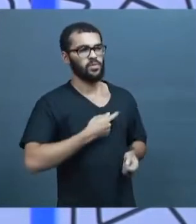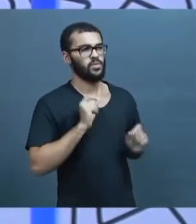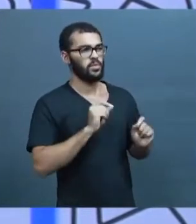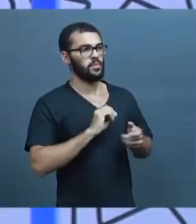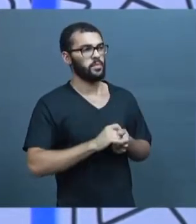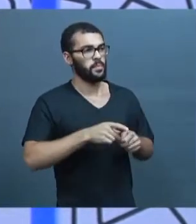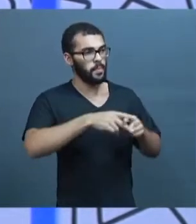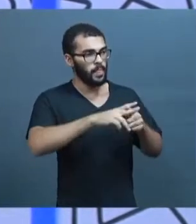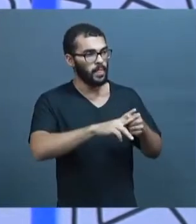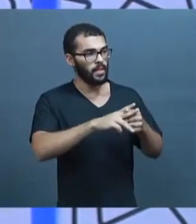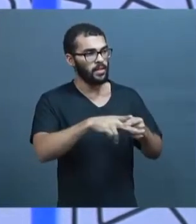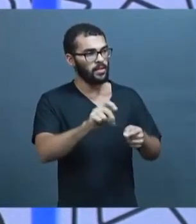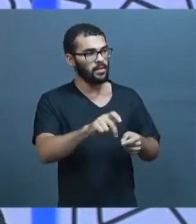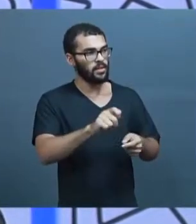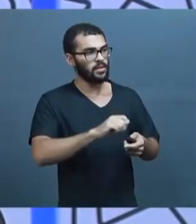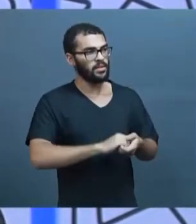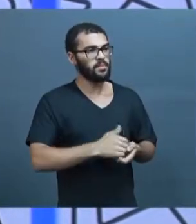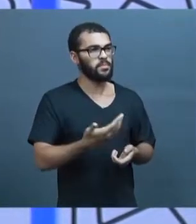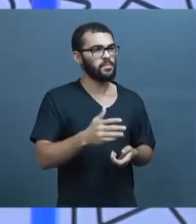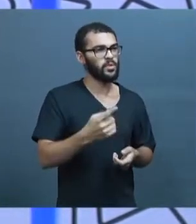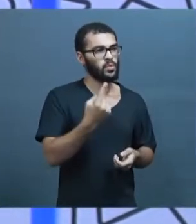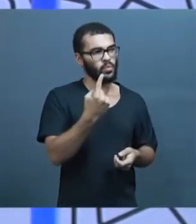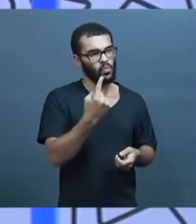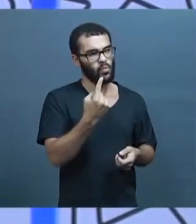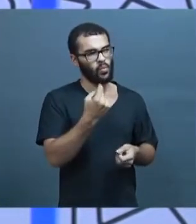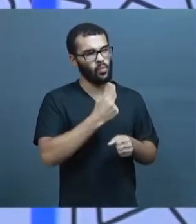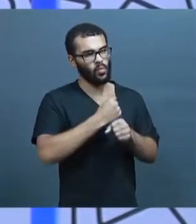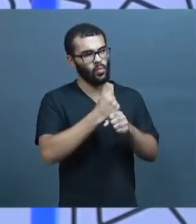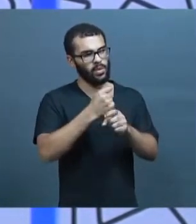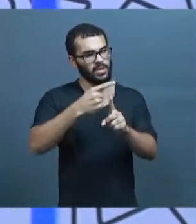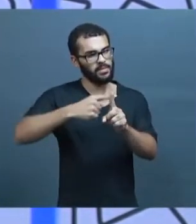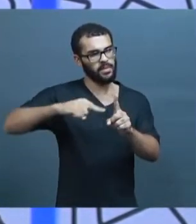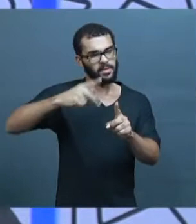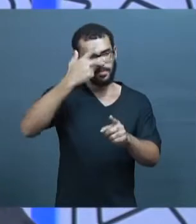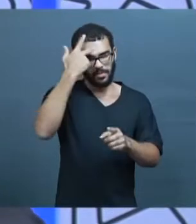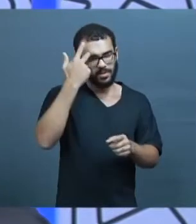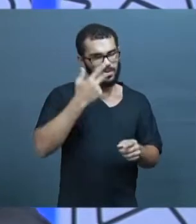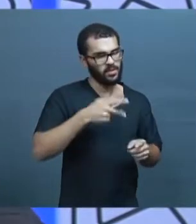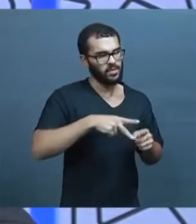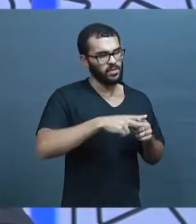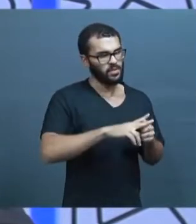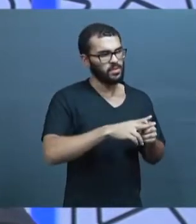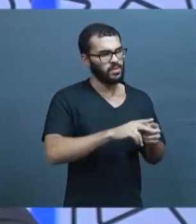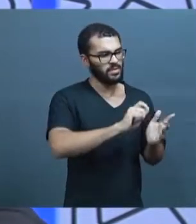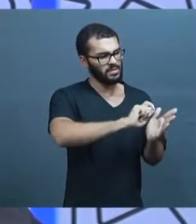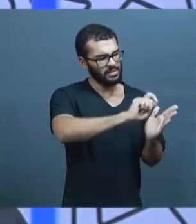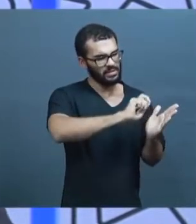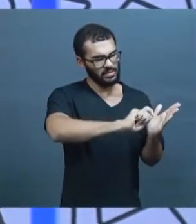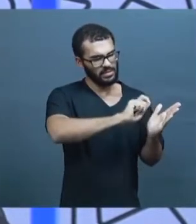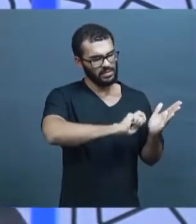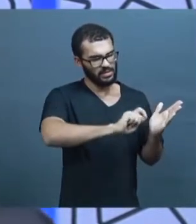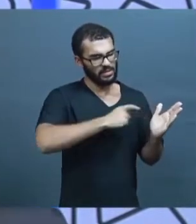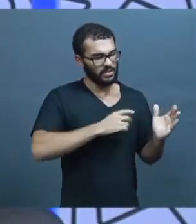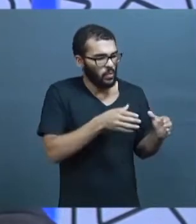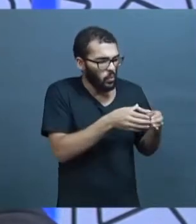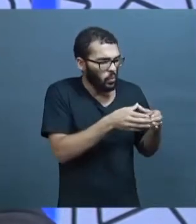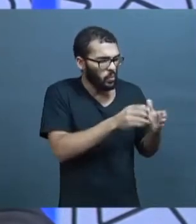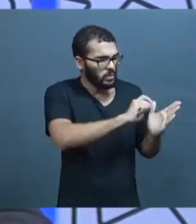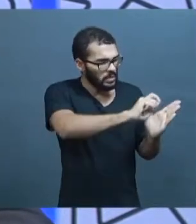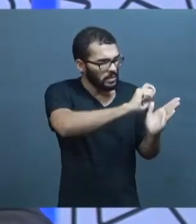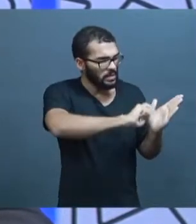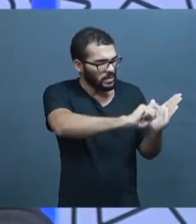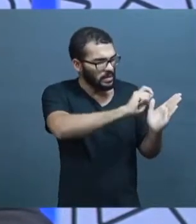reforma da Previdência ela demora pelo menos 1 ano e meio para ser construído um texto. A partir de um núcleo político, que vai te dizer